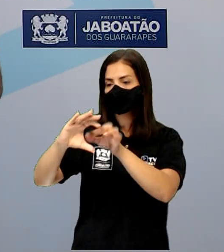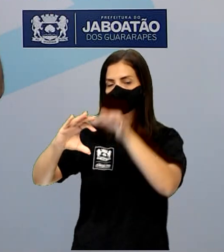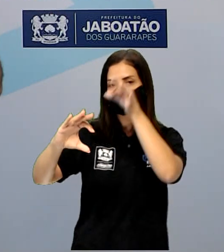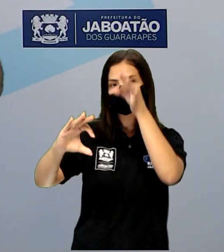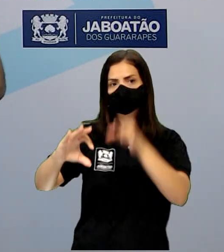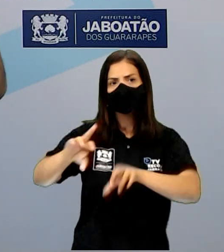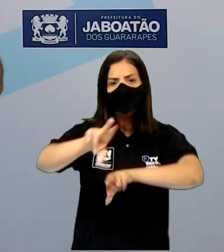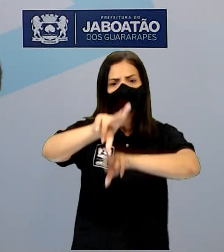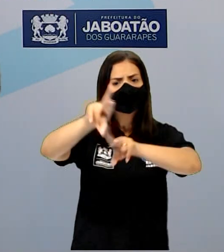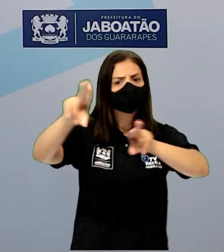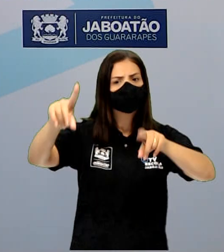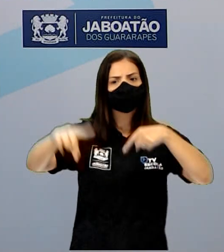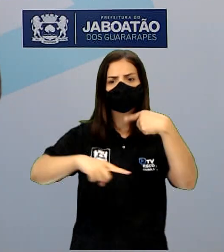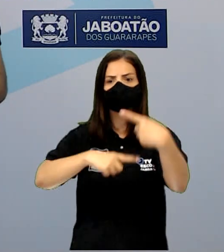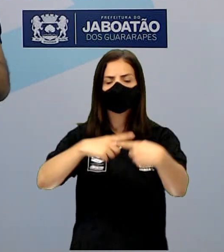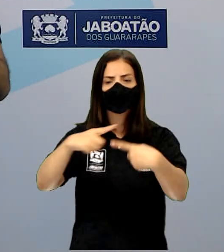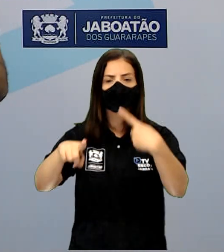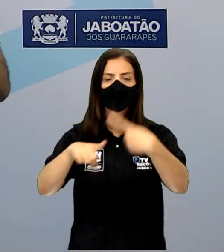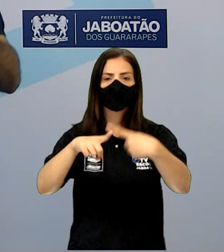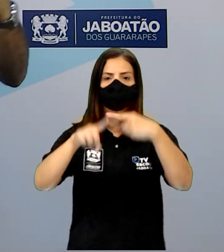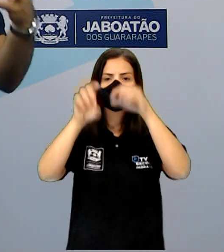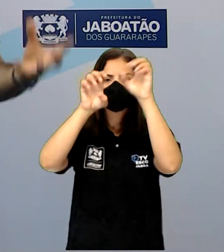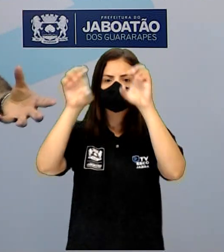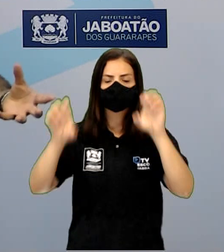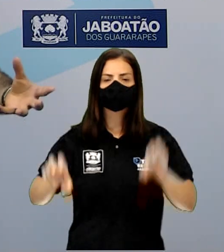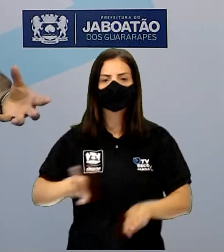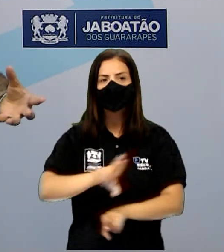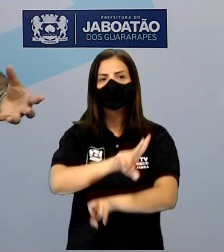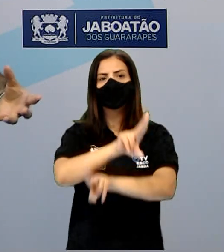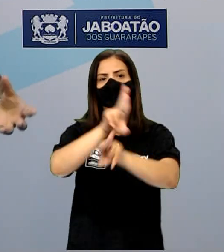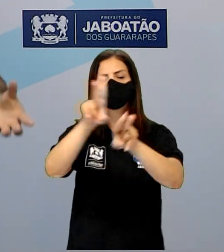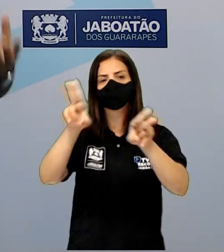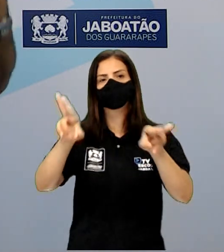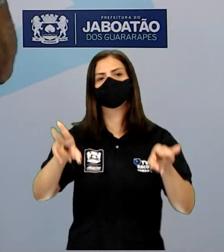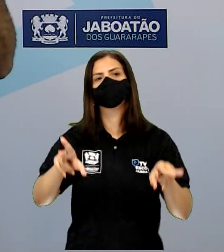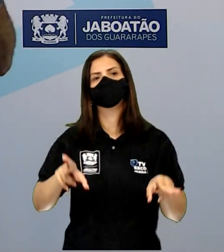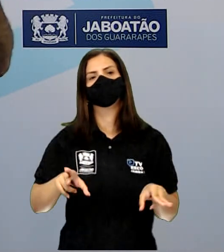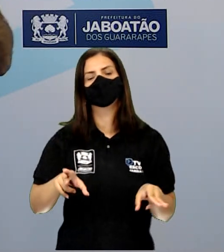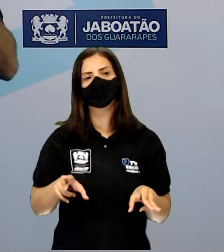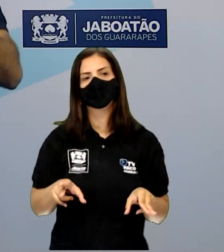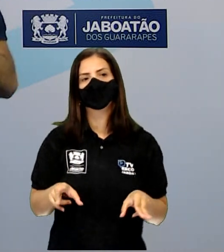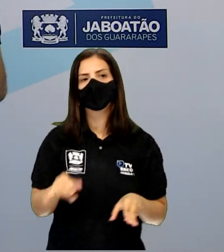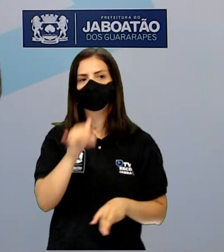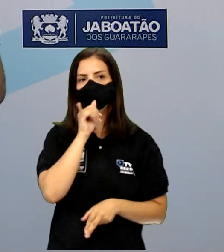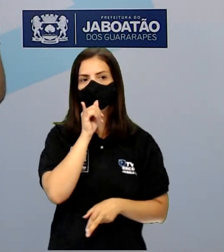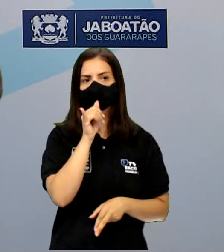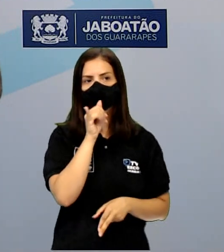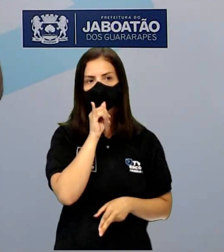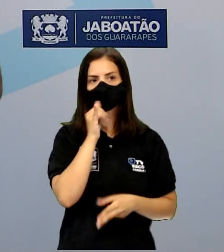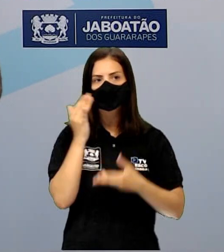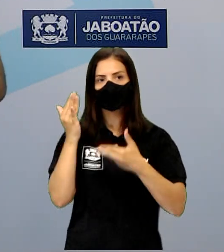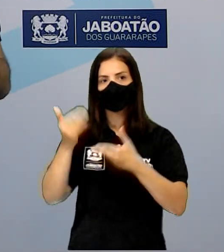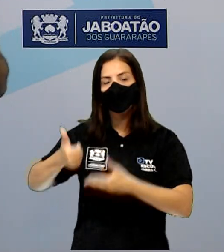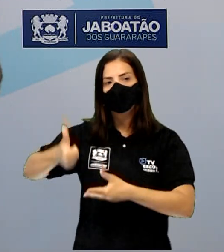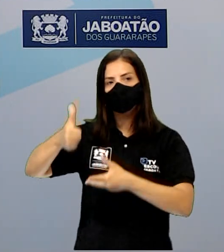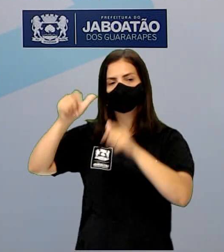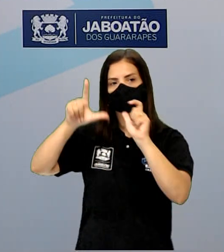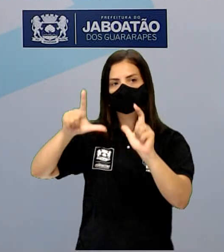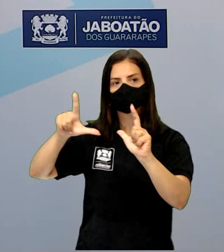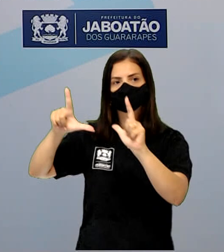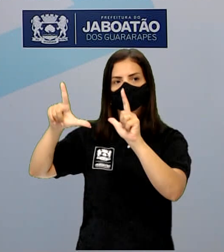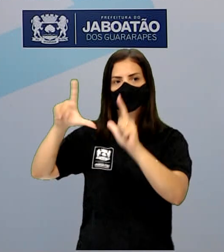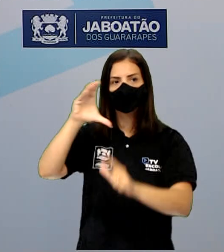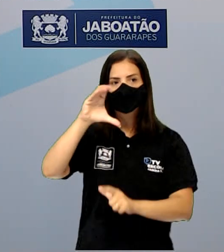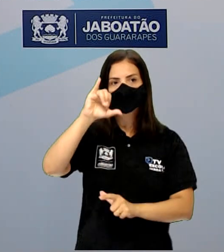possuem diversas outras estruturas que permitem essa variedade. A gente tem, por exemplo, a cisparidade, que é um